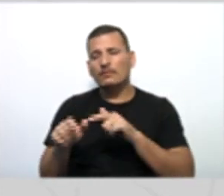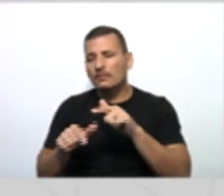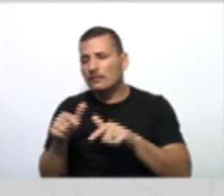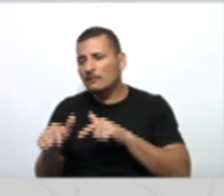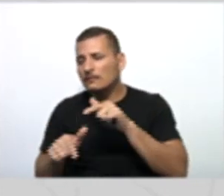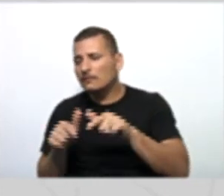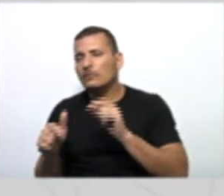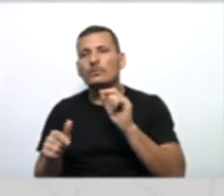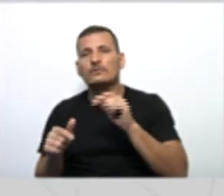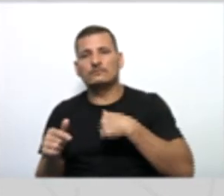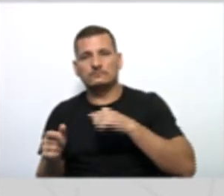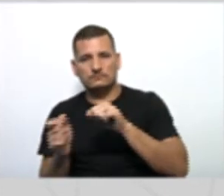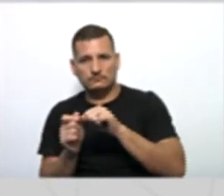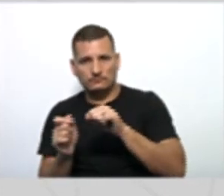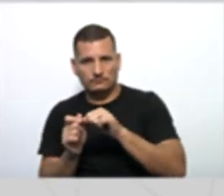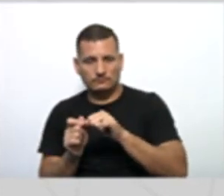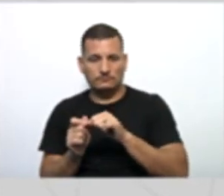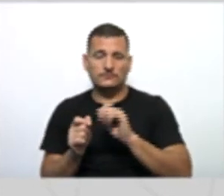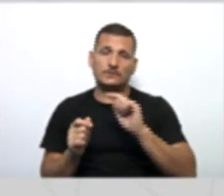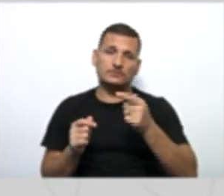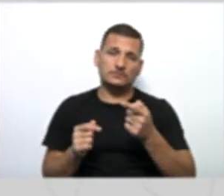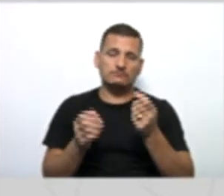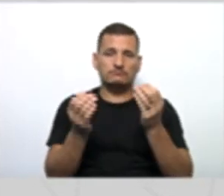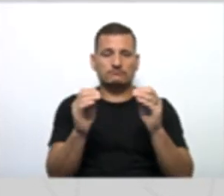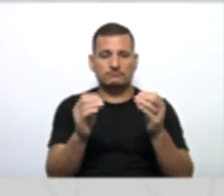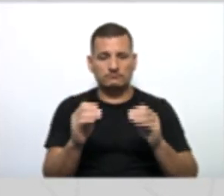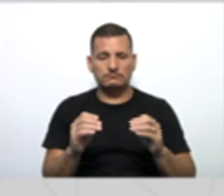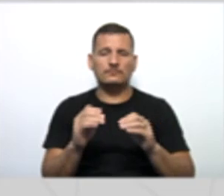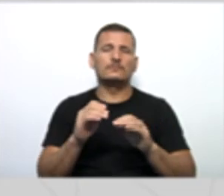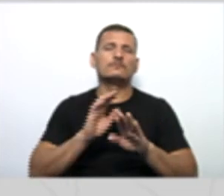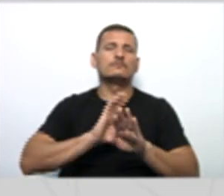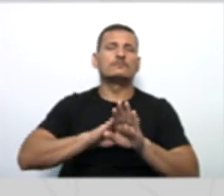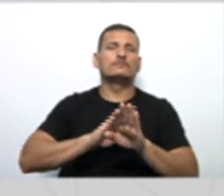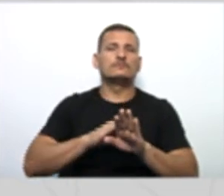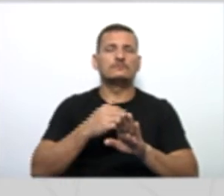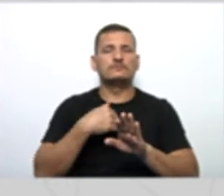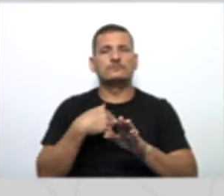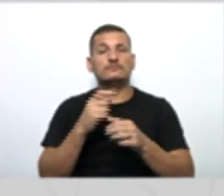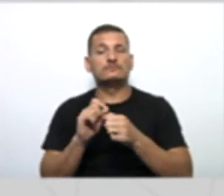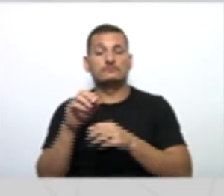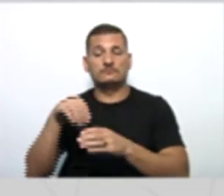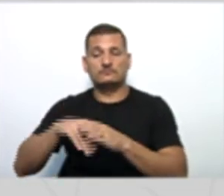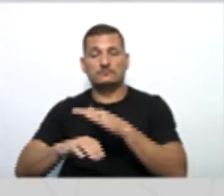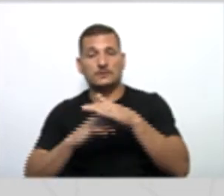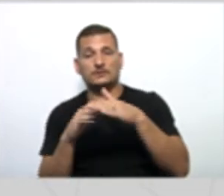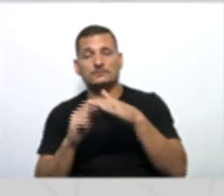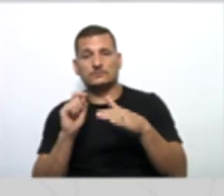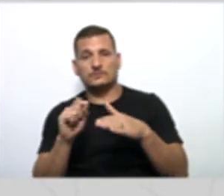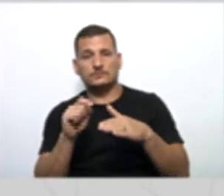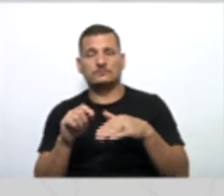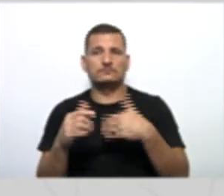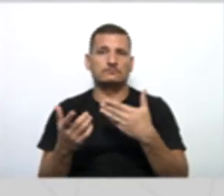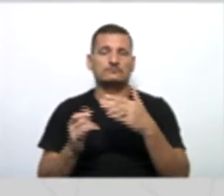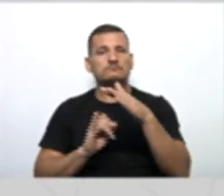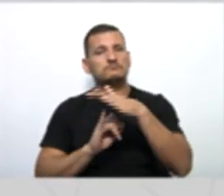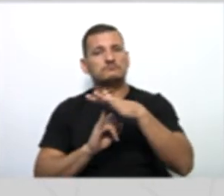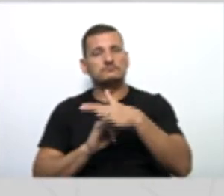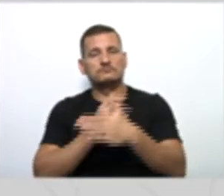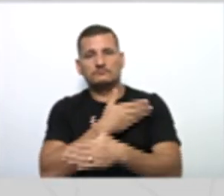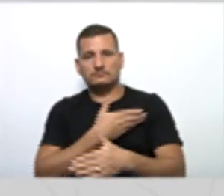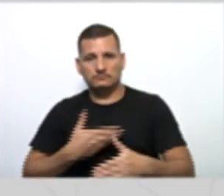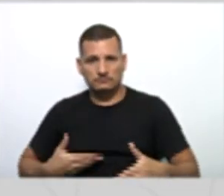vou executar. Depois eu posso falar sobre a proposição, aquilo que eu me propus a fazer numa empresa, numa instituição pública,